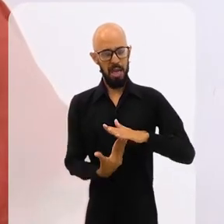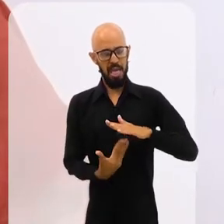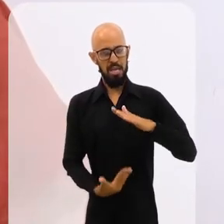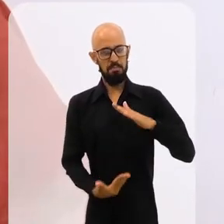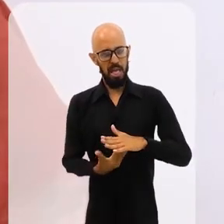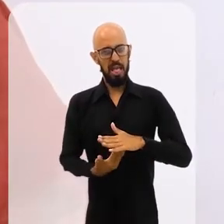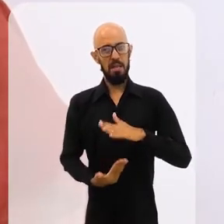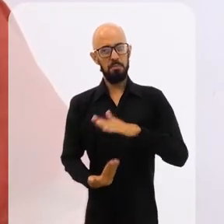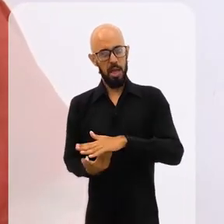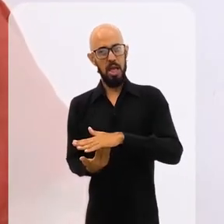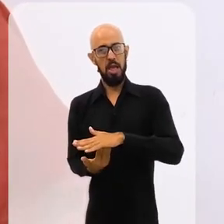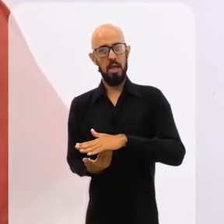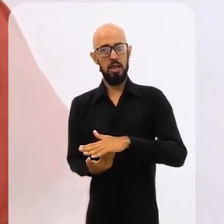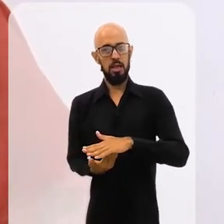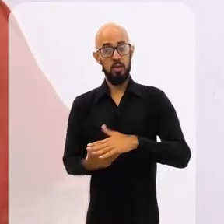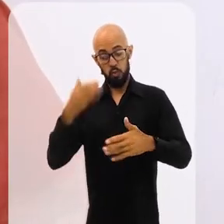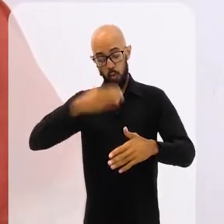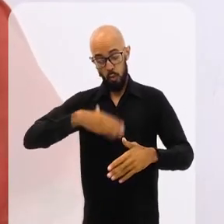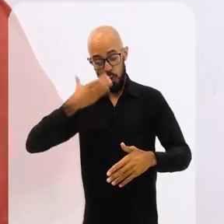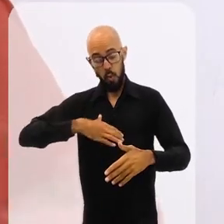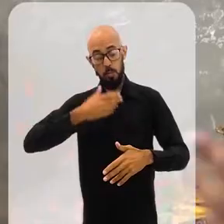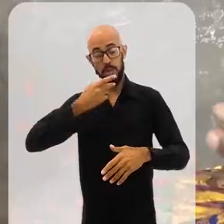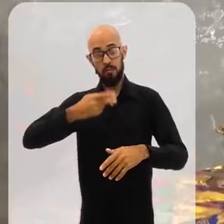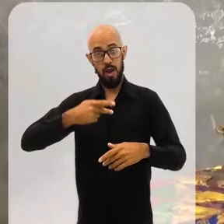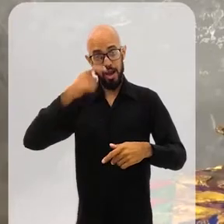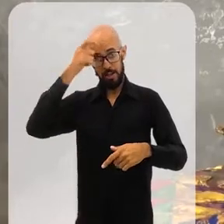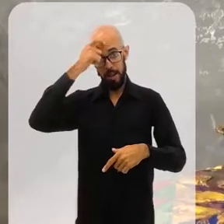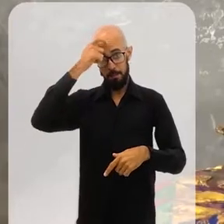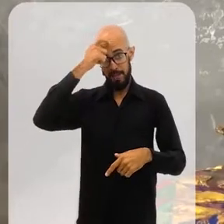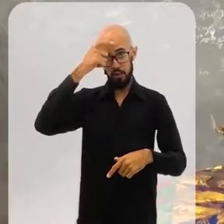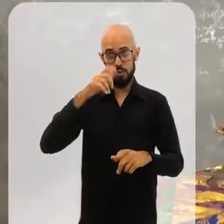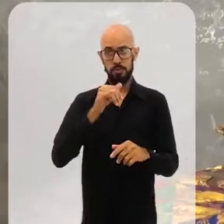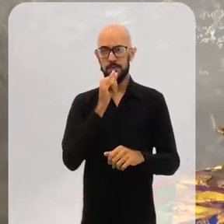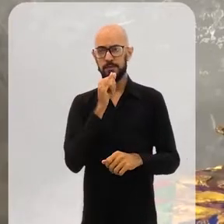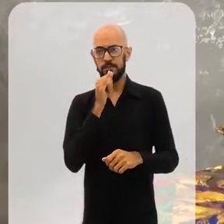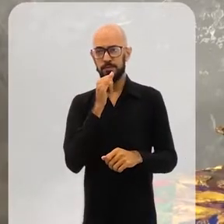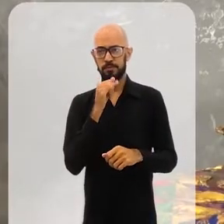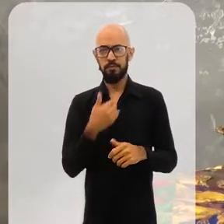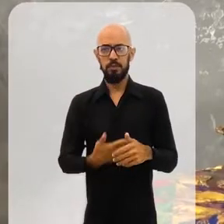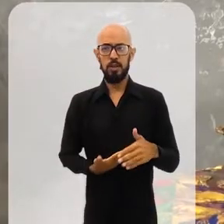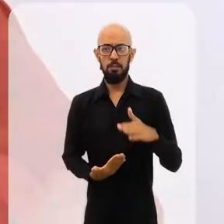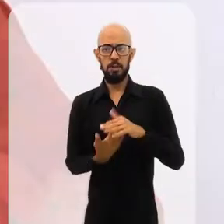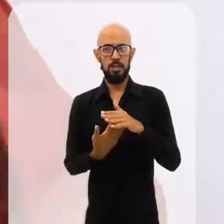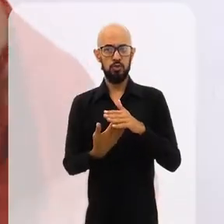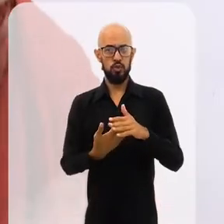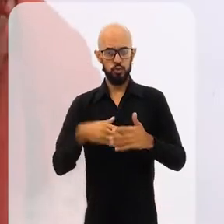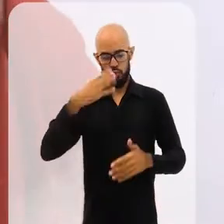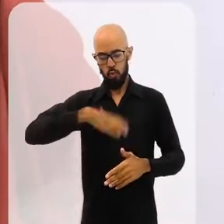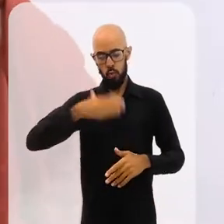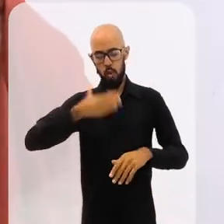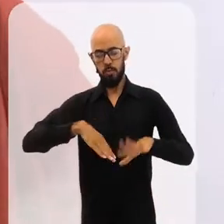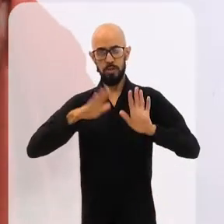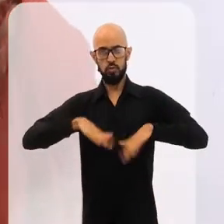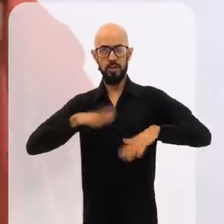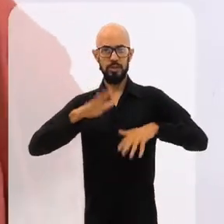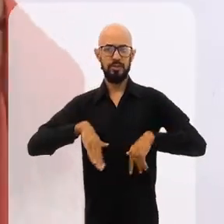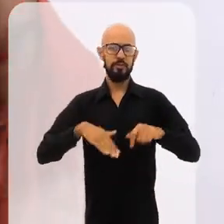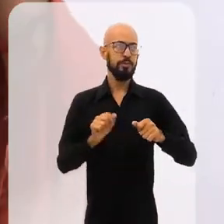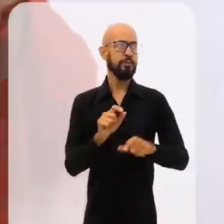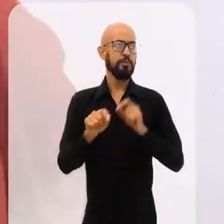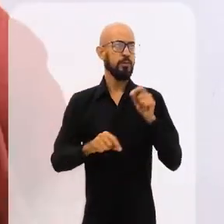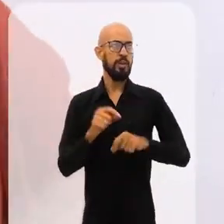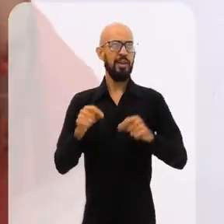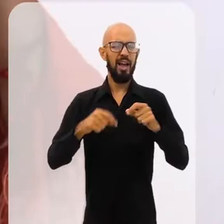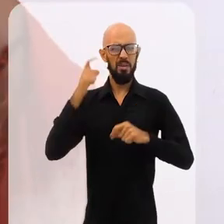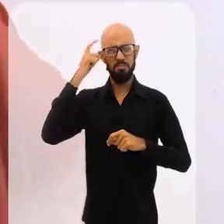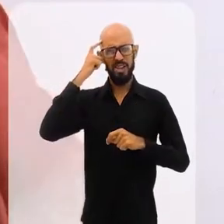do corpo, da fala e da mente. Lá você vê que, por exemplo, algumas limitações físicas, né? Algumas compreensões, que às vezes a nossa